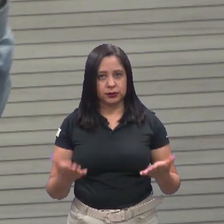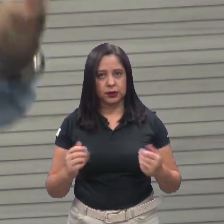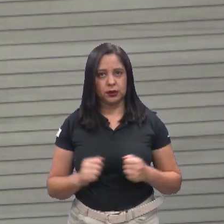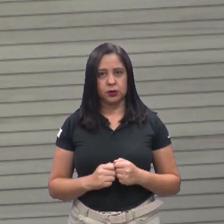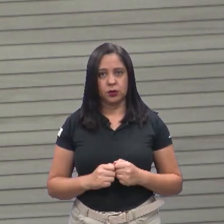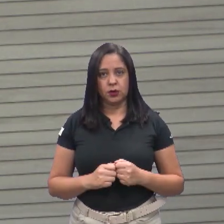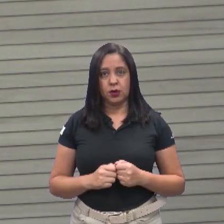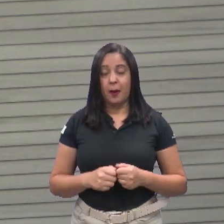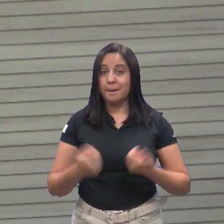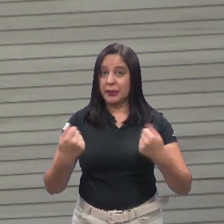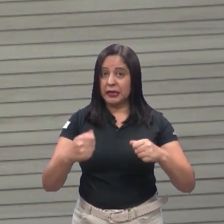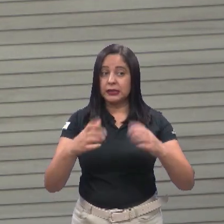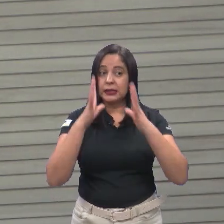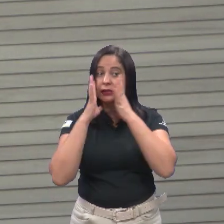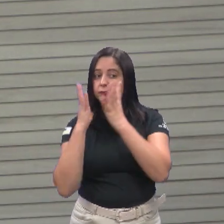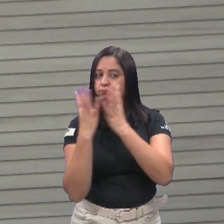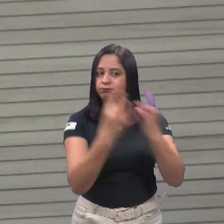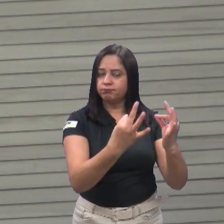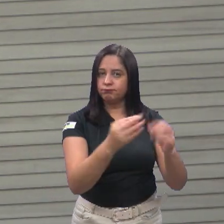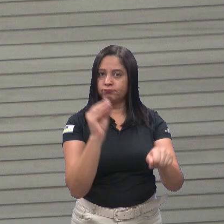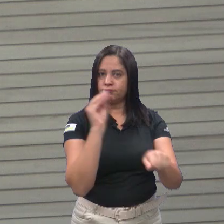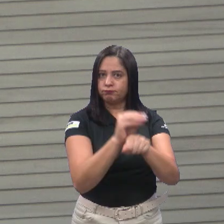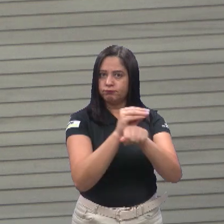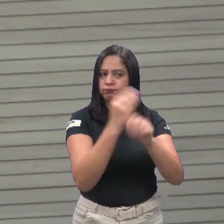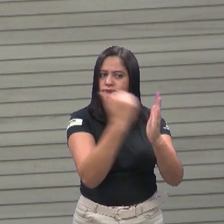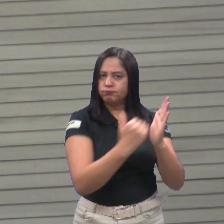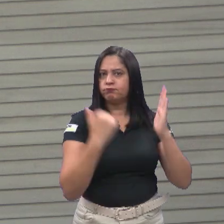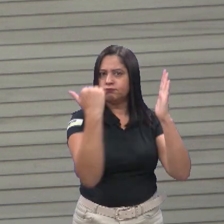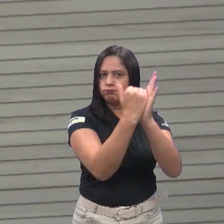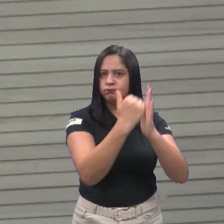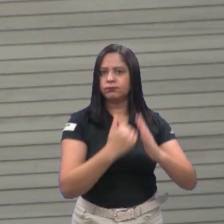melhor atenção a esse setor.